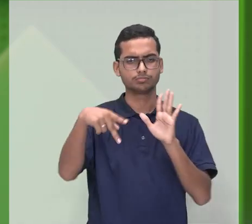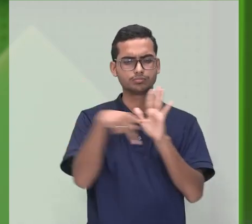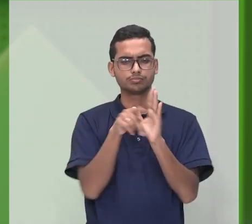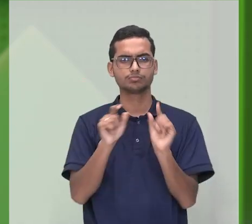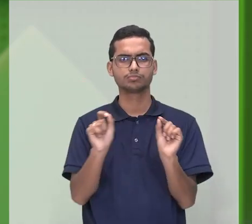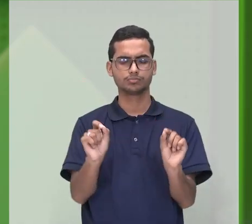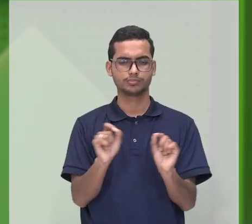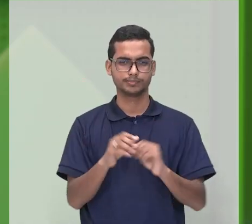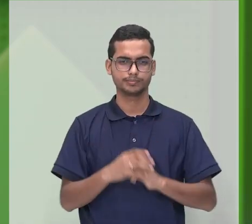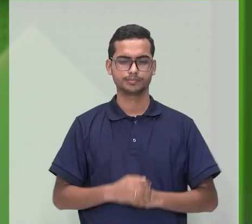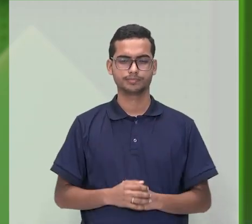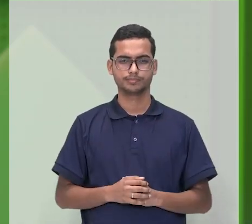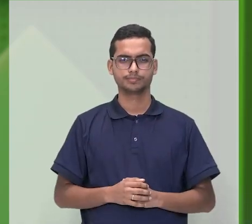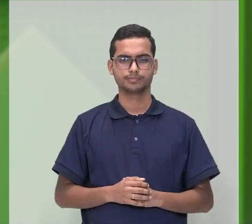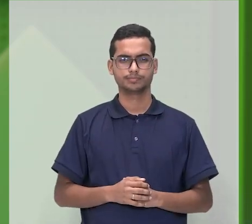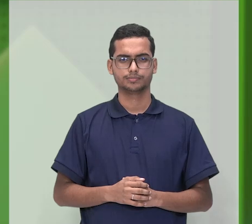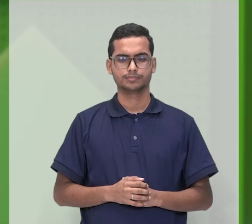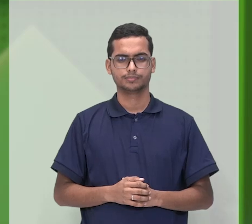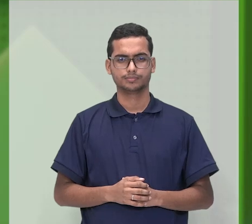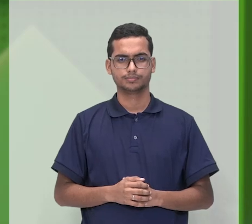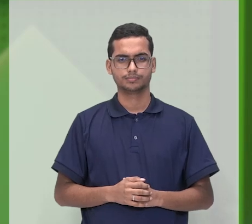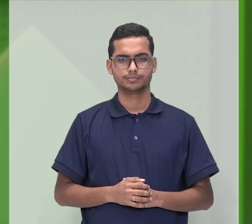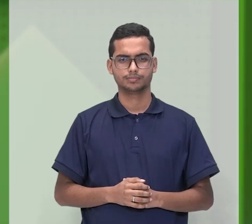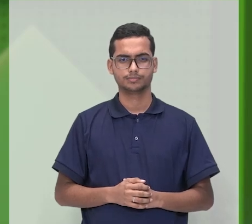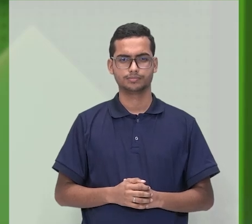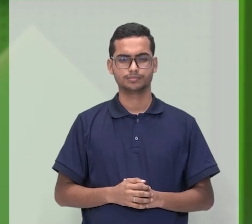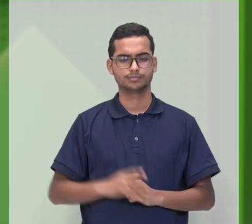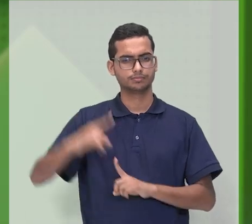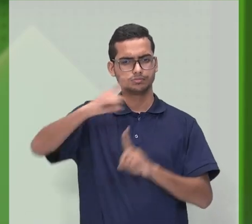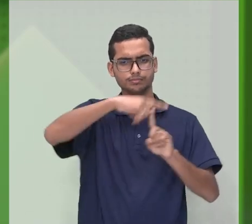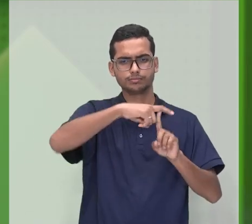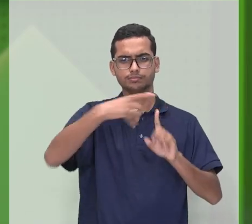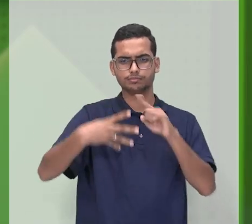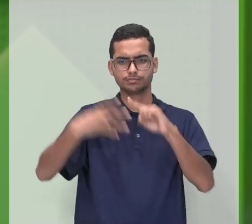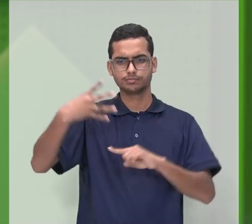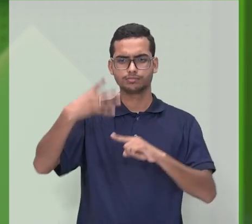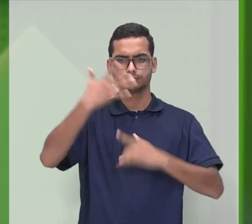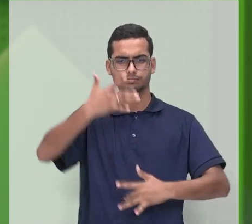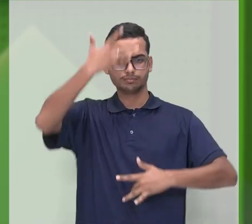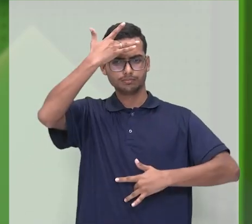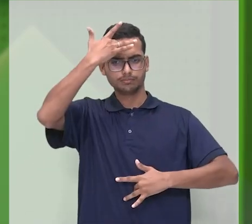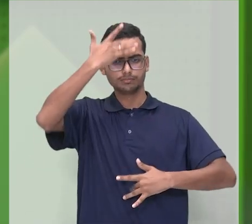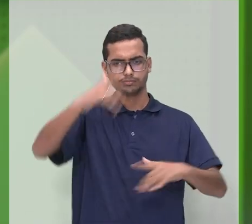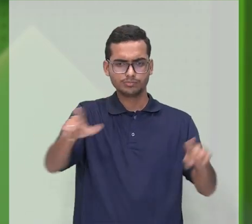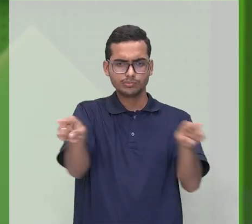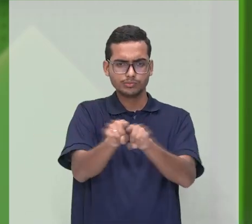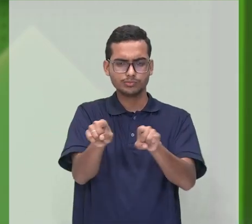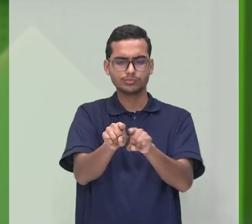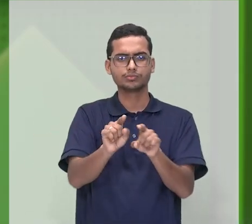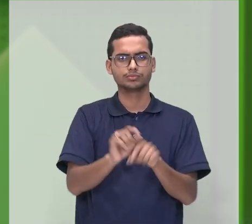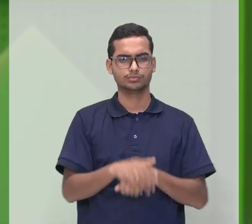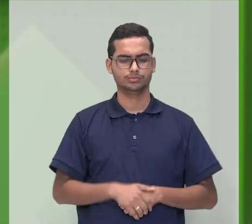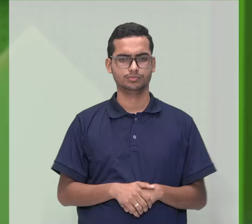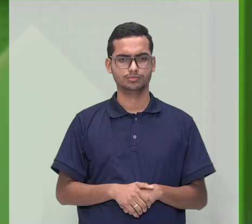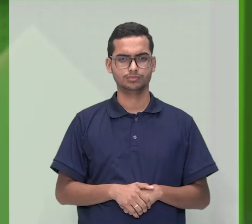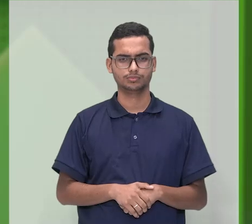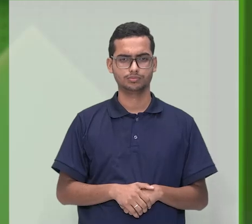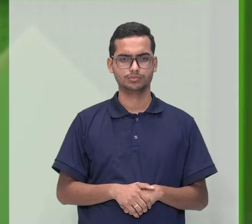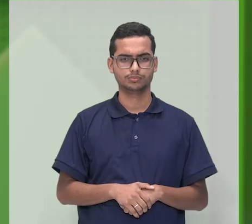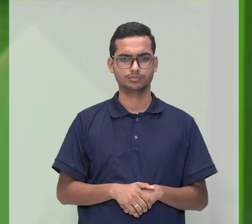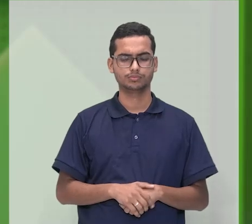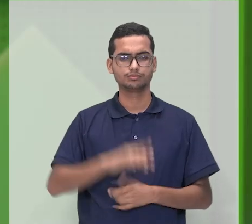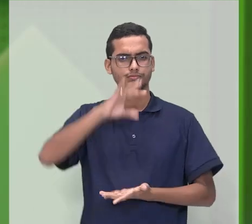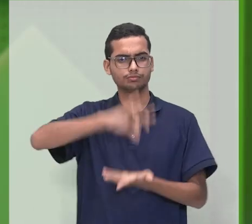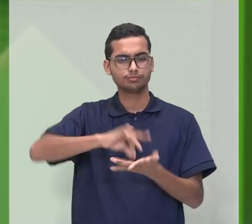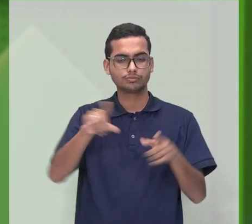de malária, que faz que um seja, né, o mais